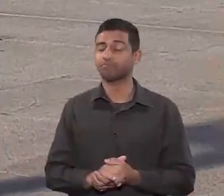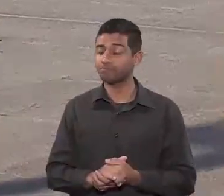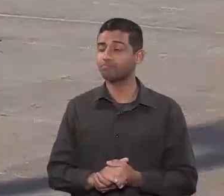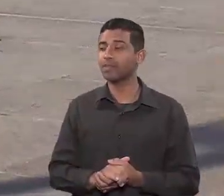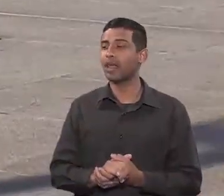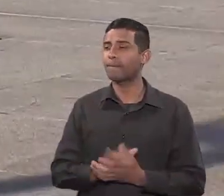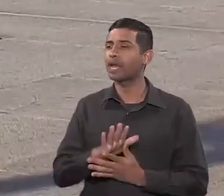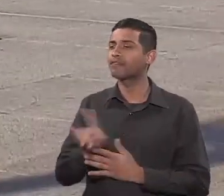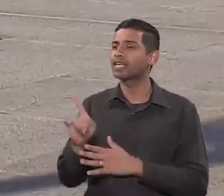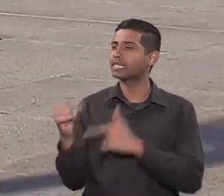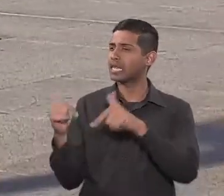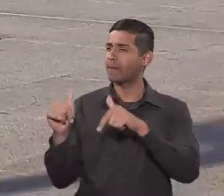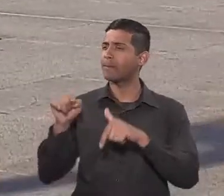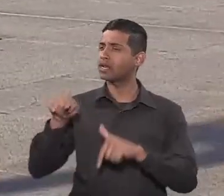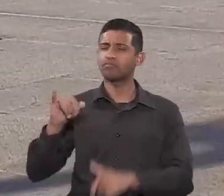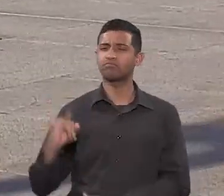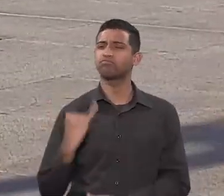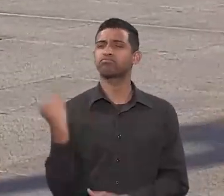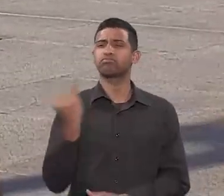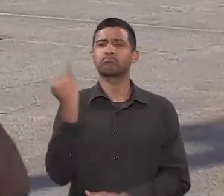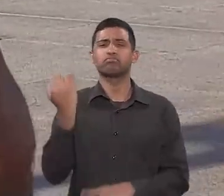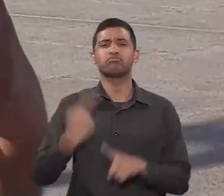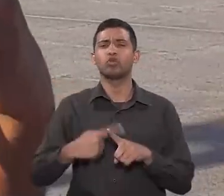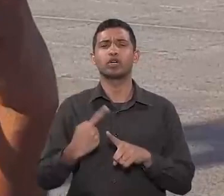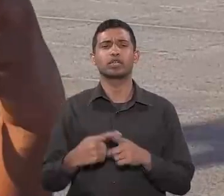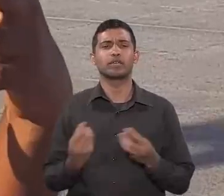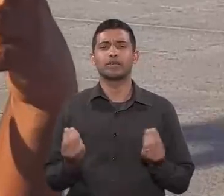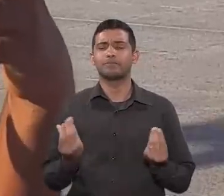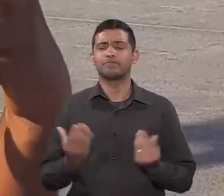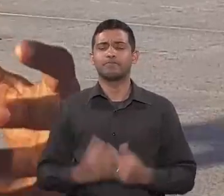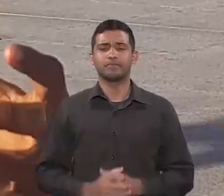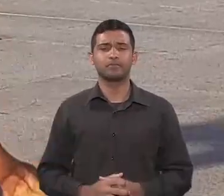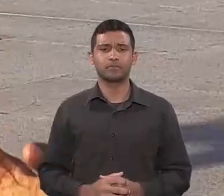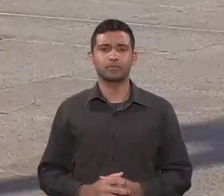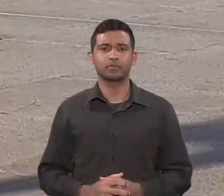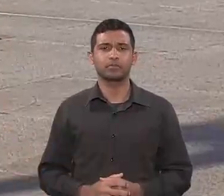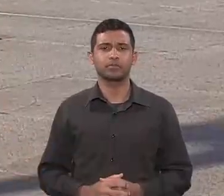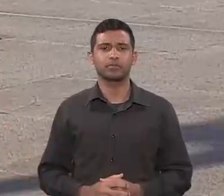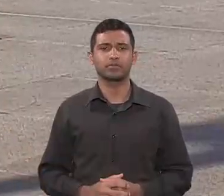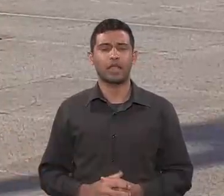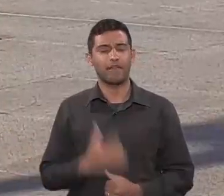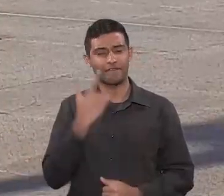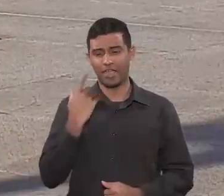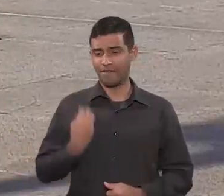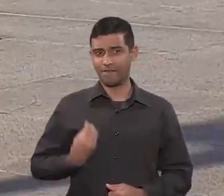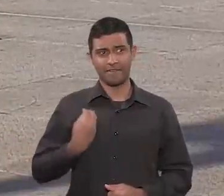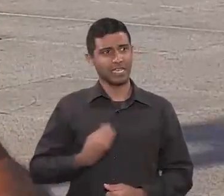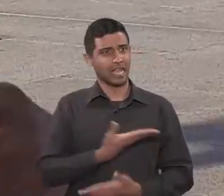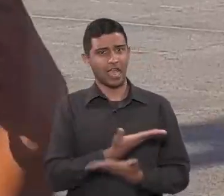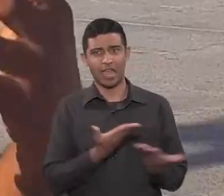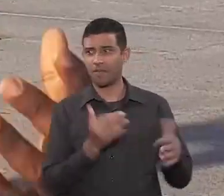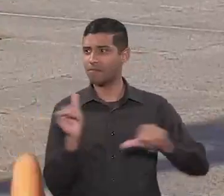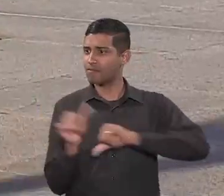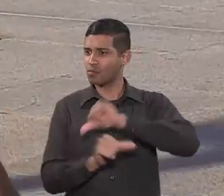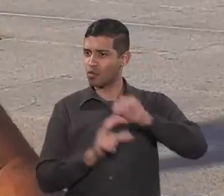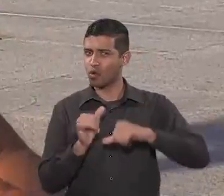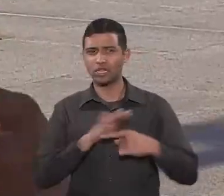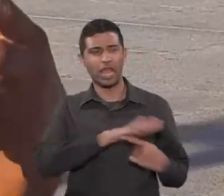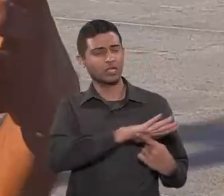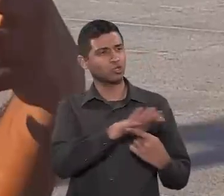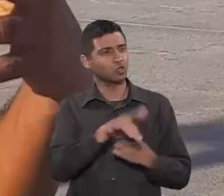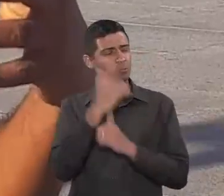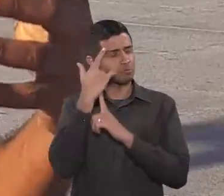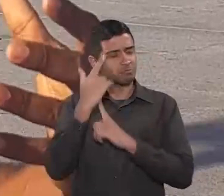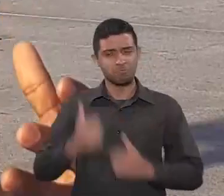ele é extremamente importante porque ele muda a vida das pessoas, né? Ele devolve